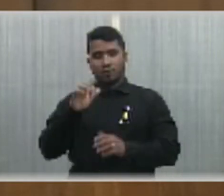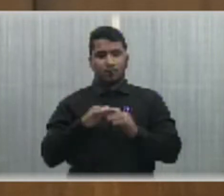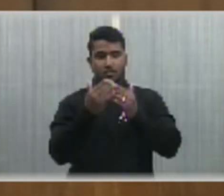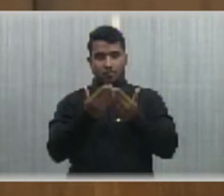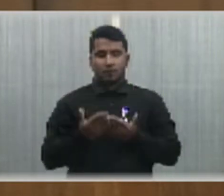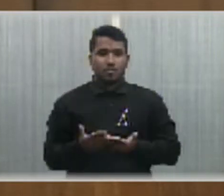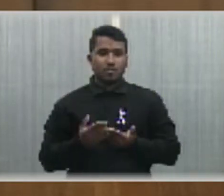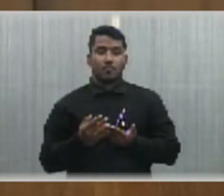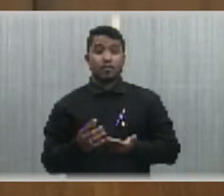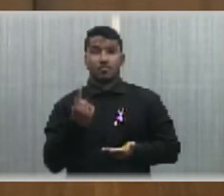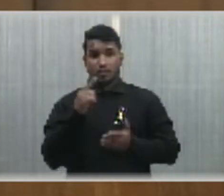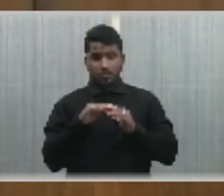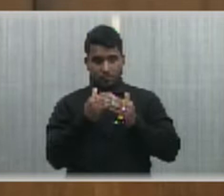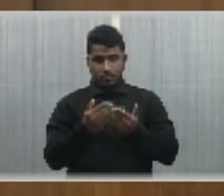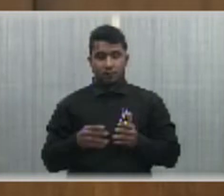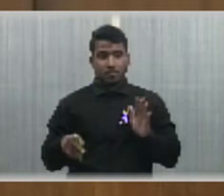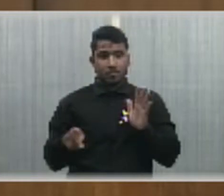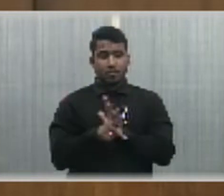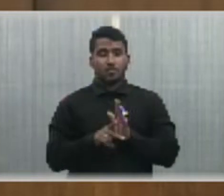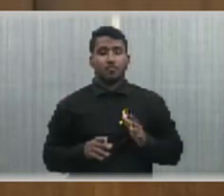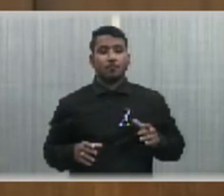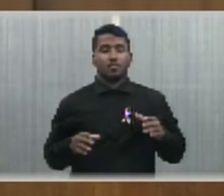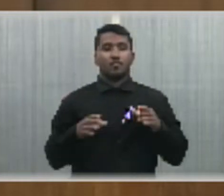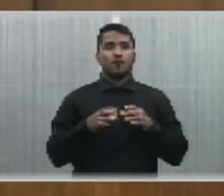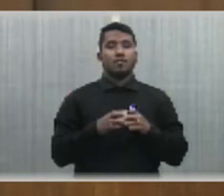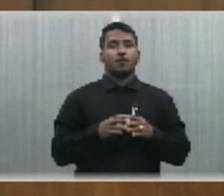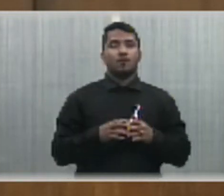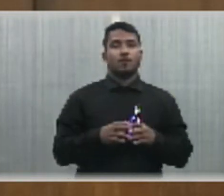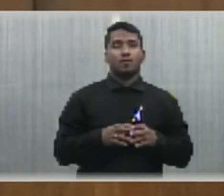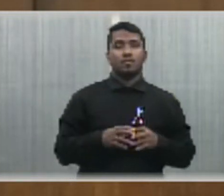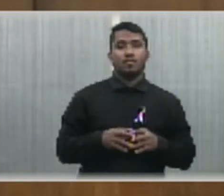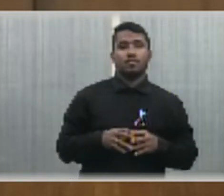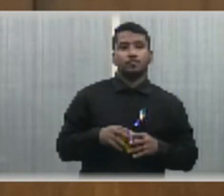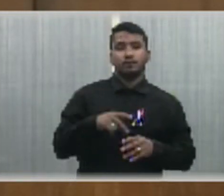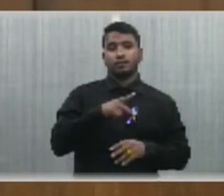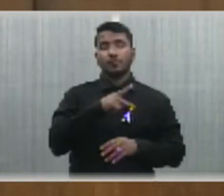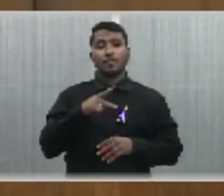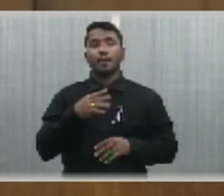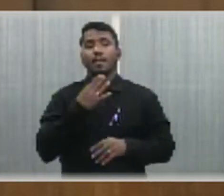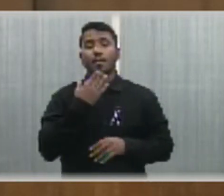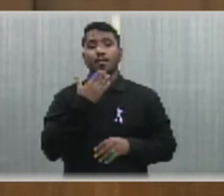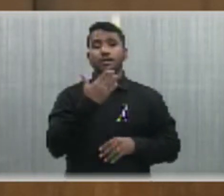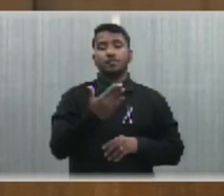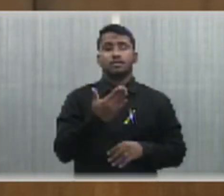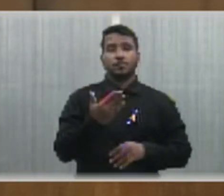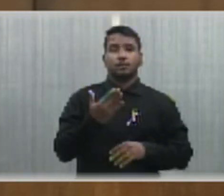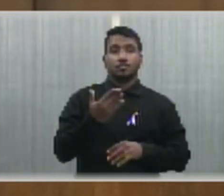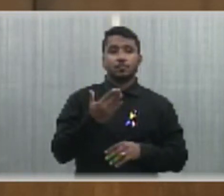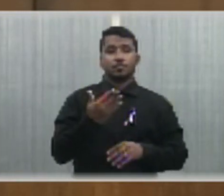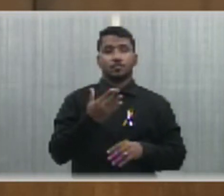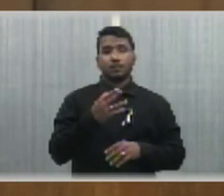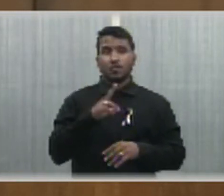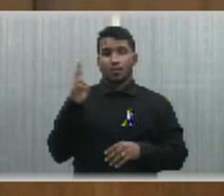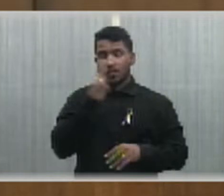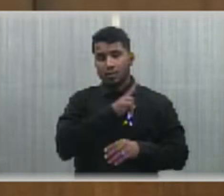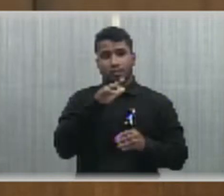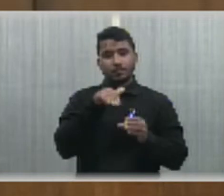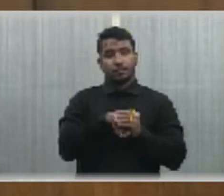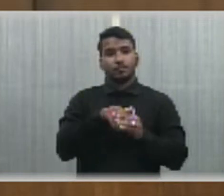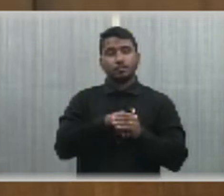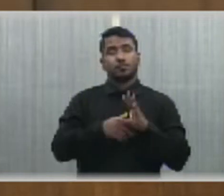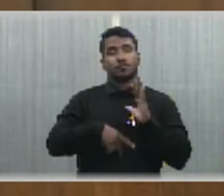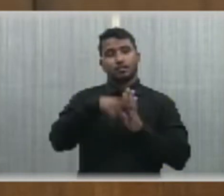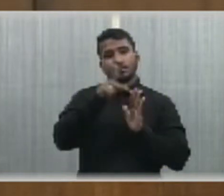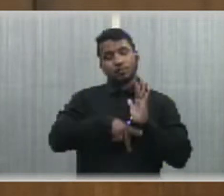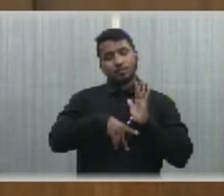requerimento da bancada progressista solicitando apreciação em caráter de urgência o projeto